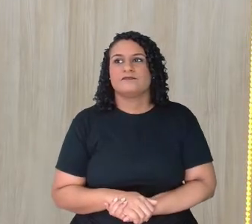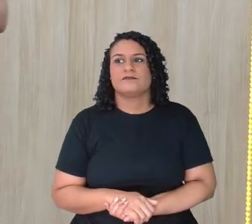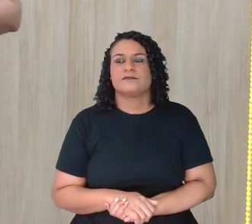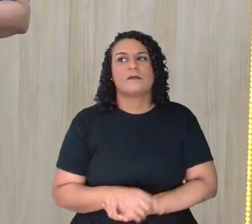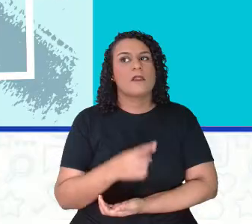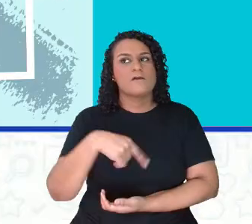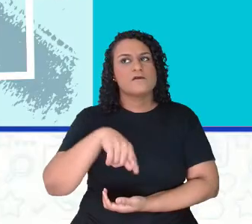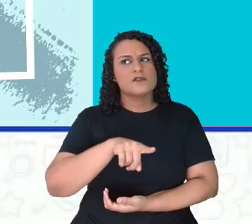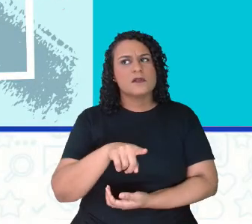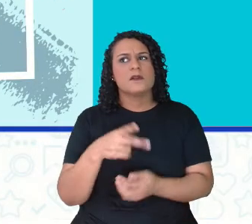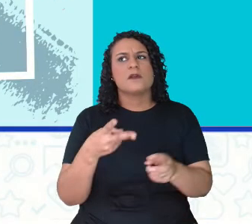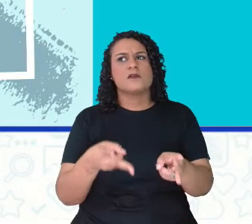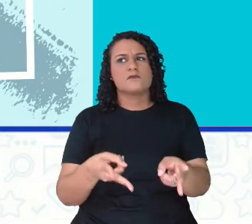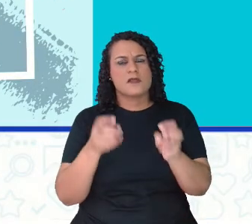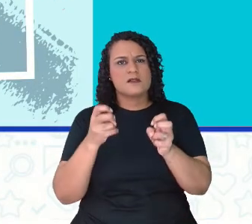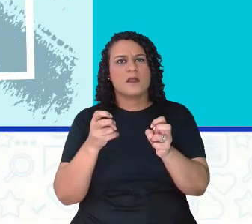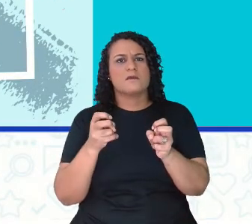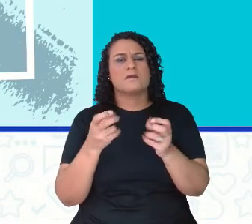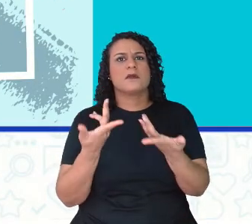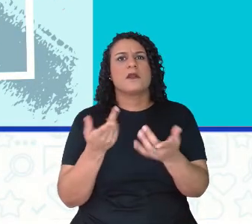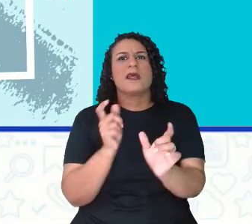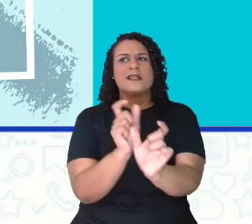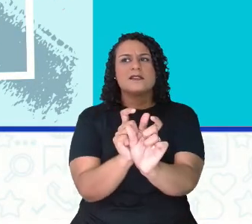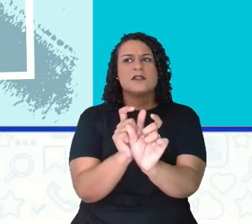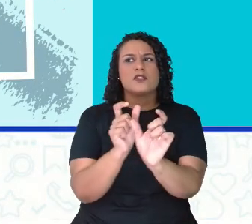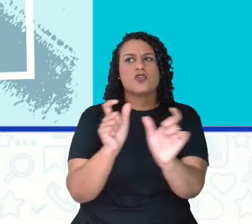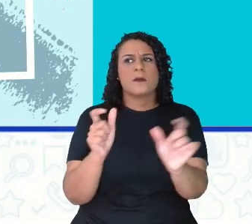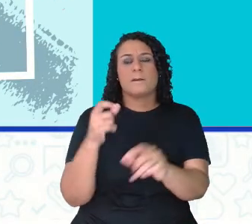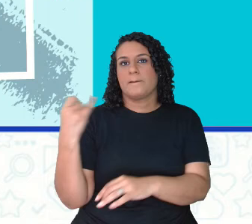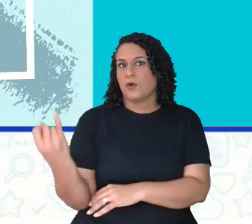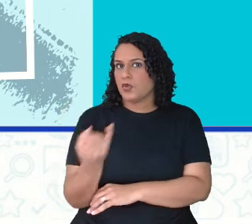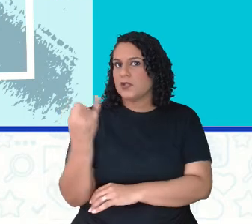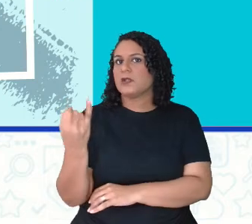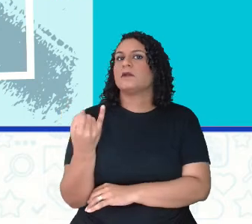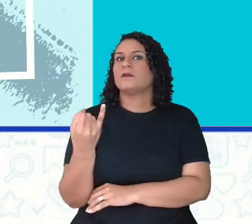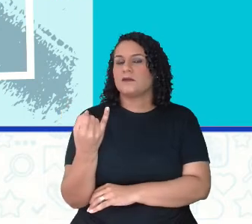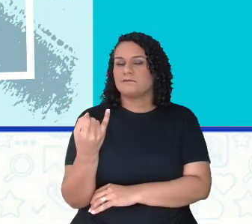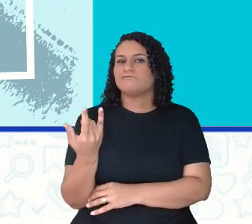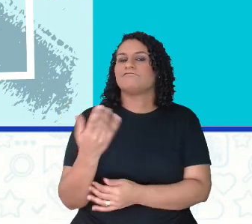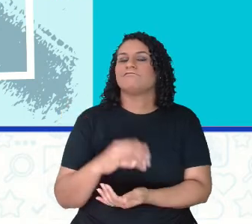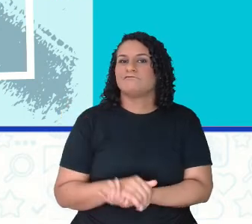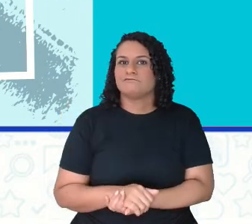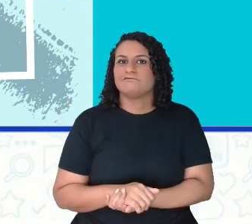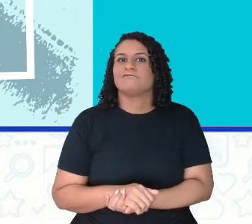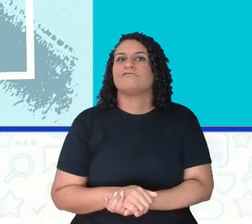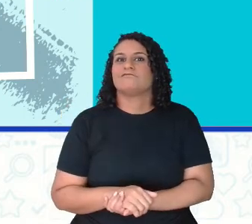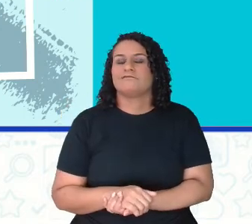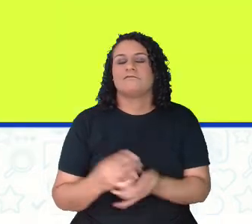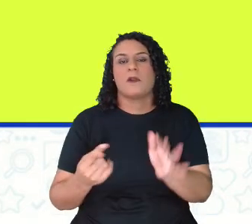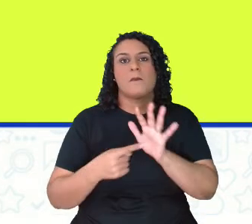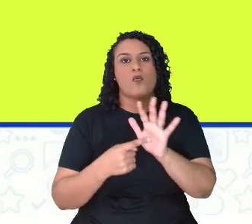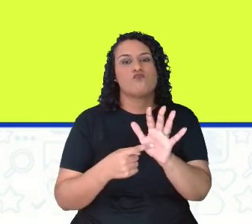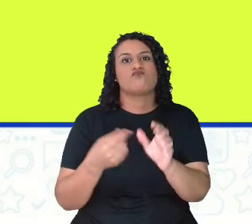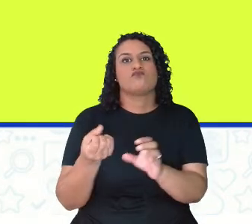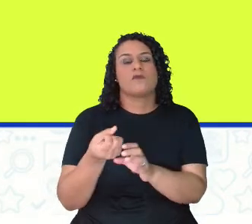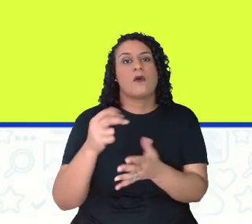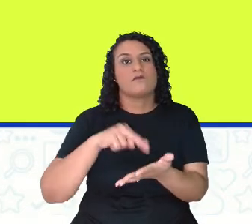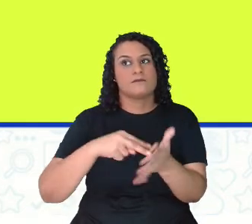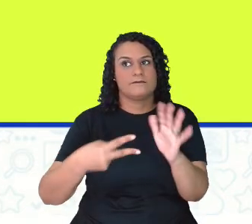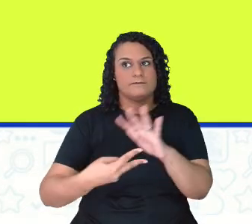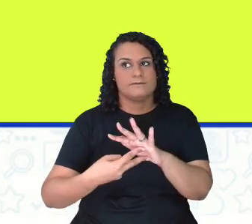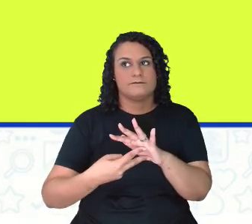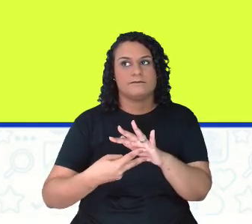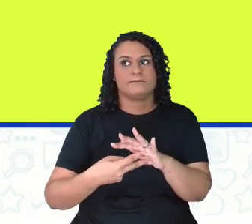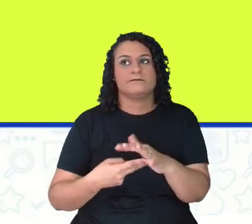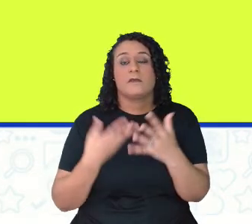Então, você consegue perceber como a sinonímia é importante na construção de sentidos?